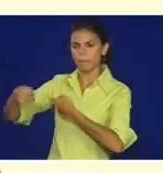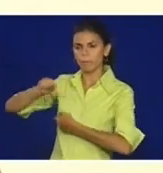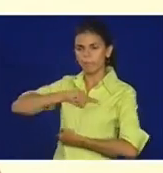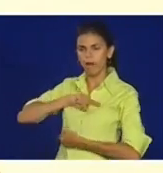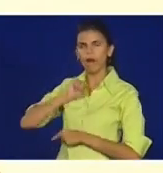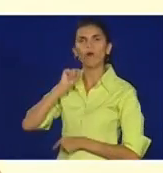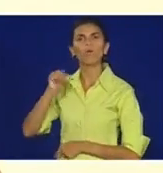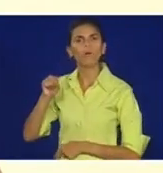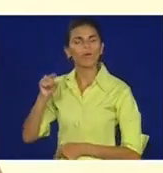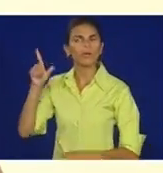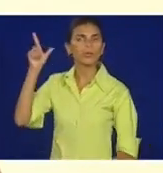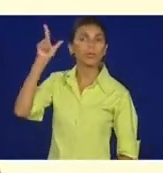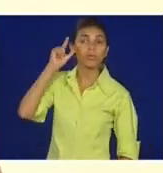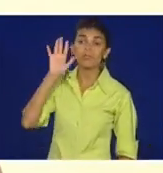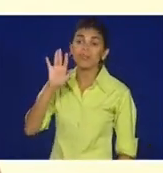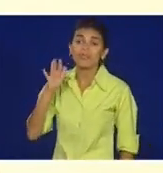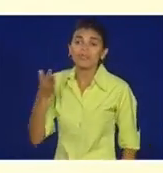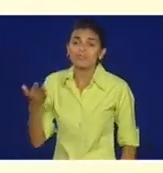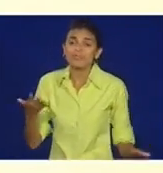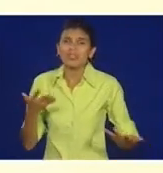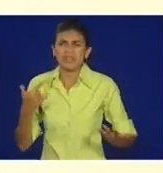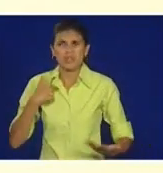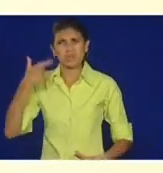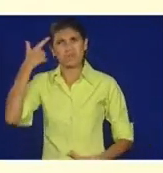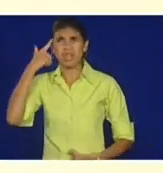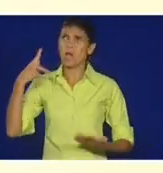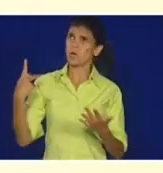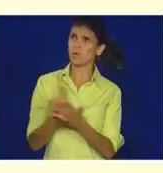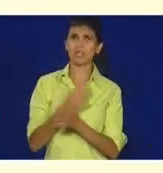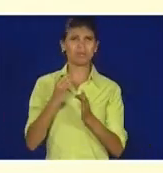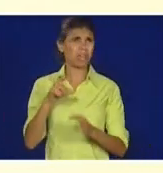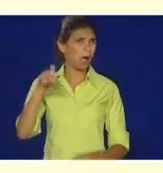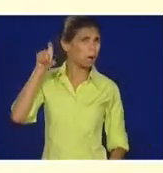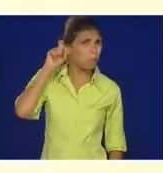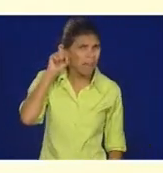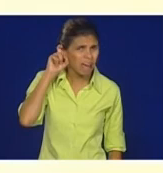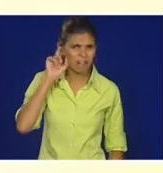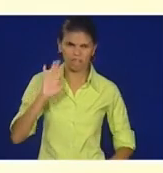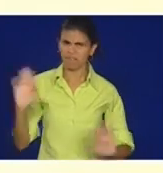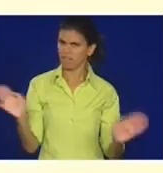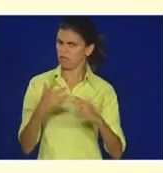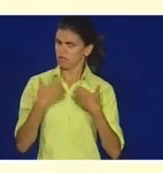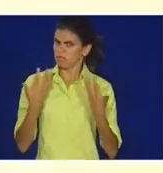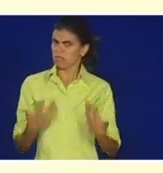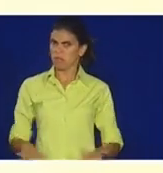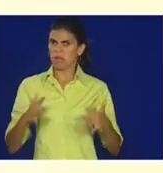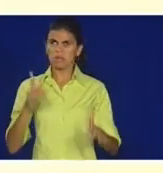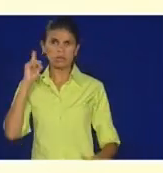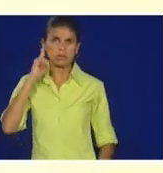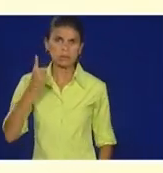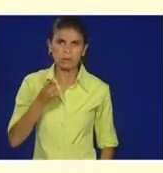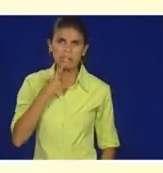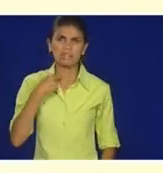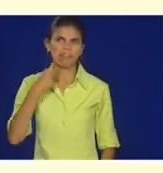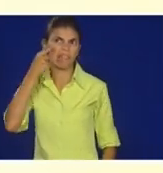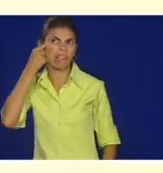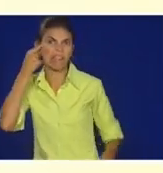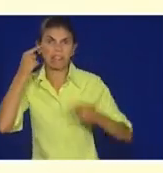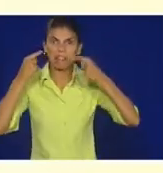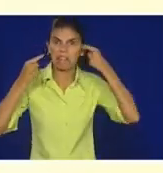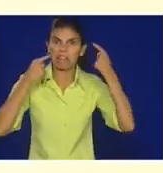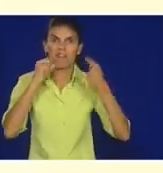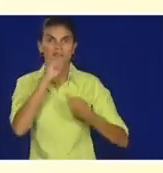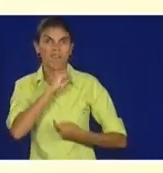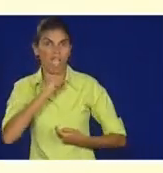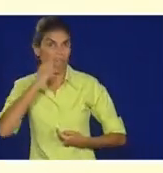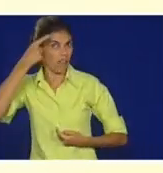estavam fazendo a mesma coisa comigo. Mas eu não achei que aparelho era uma coisa absurda. A gente já